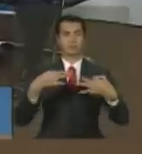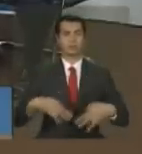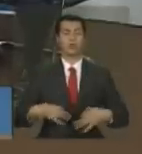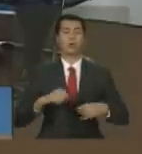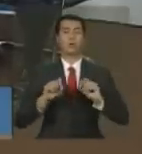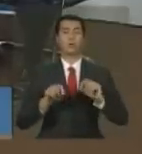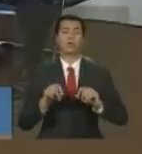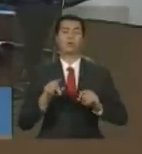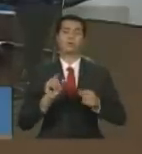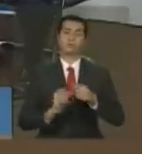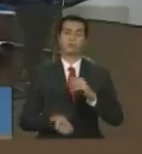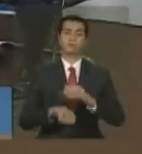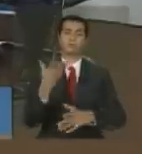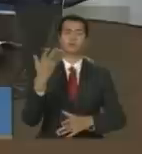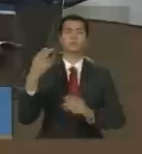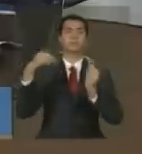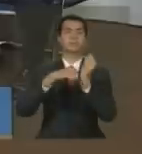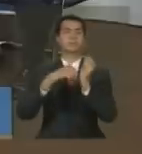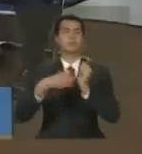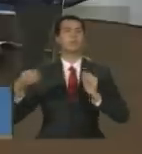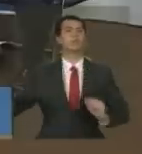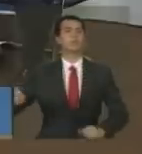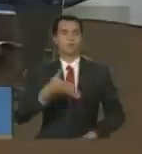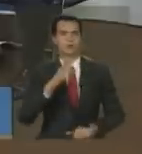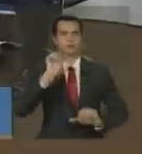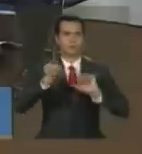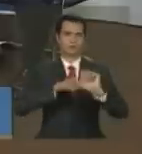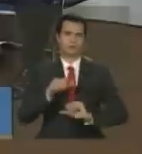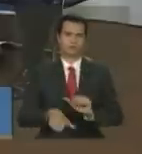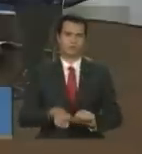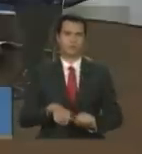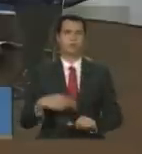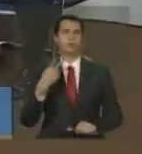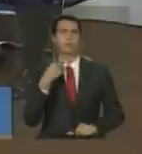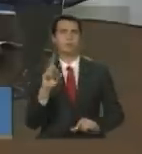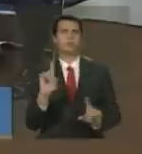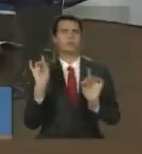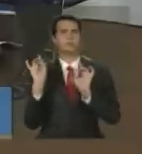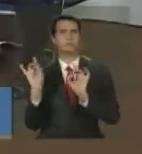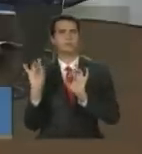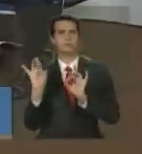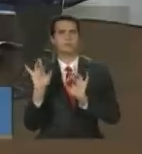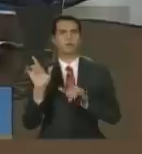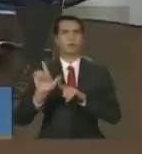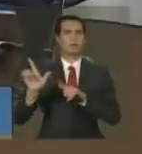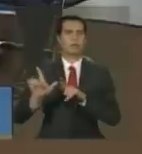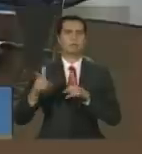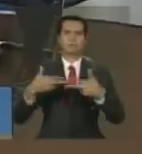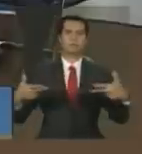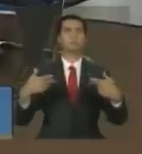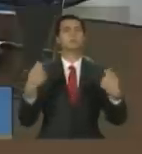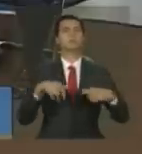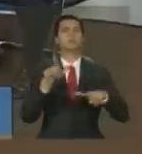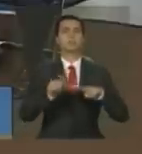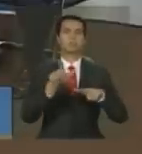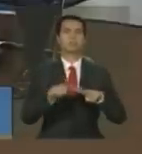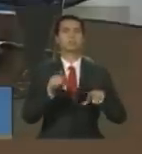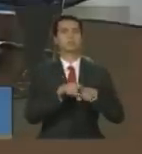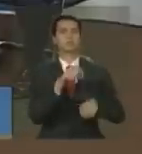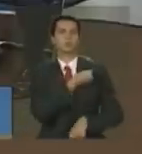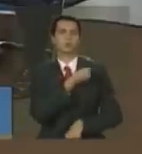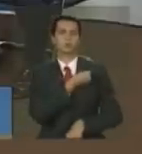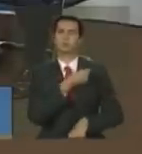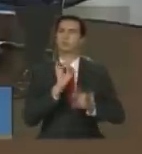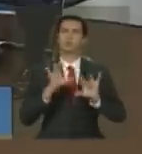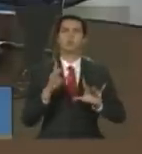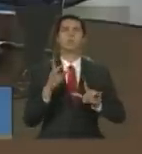de memorização pessoal. Uma senha alfanumérica, sempre não pode usar caracteres especiais. Né? E ele vai colocar uma senha da sua memorização como efeito